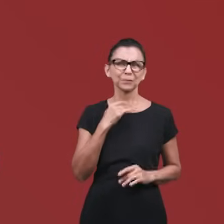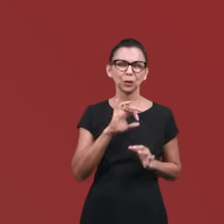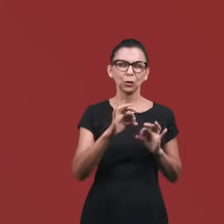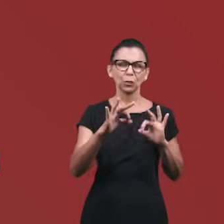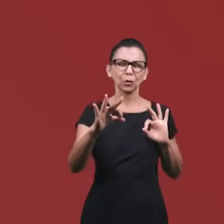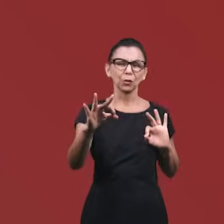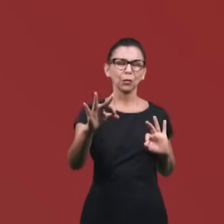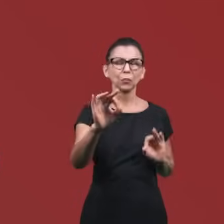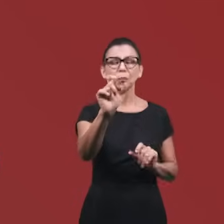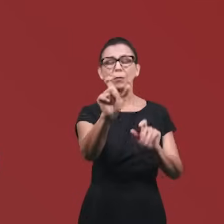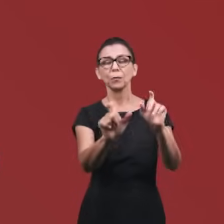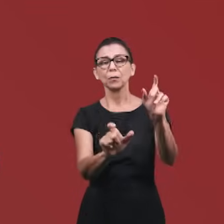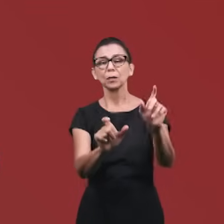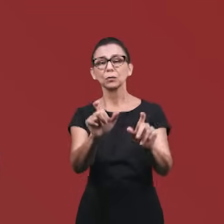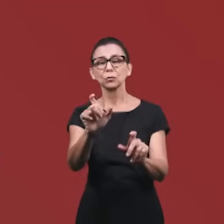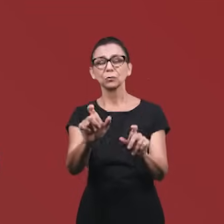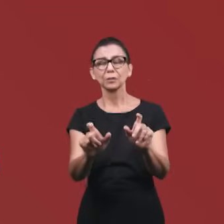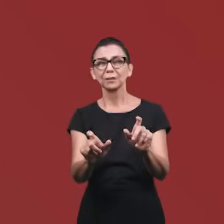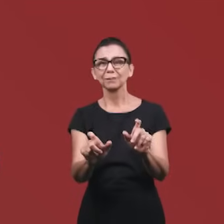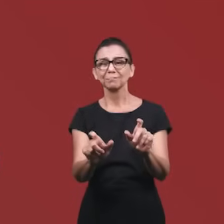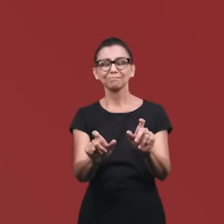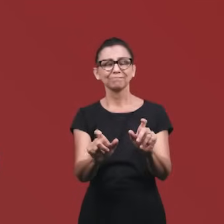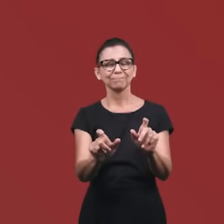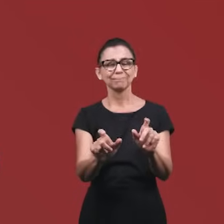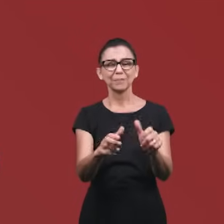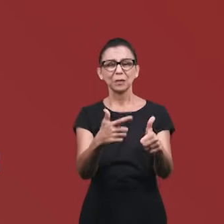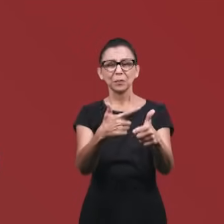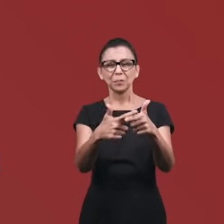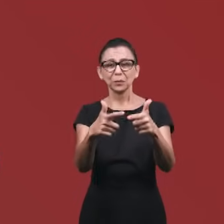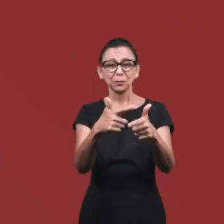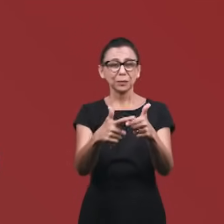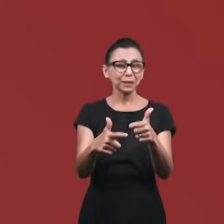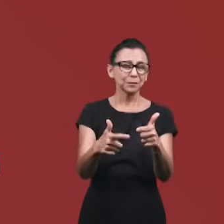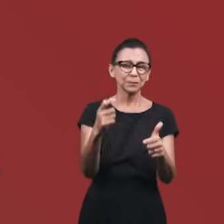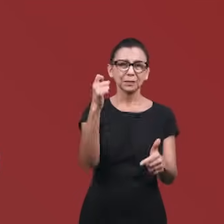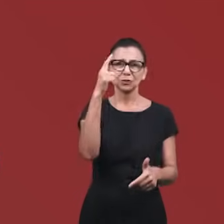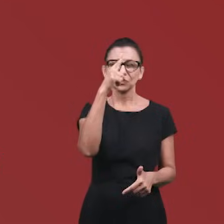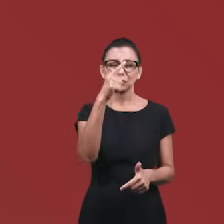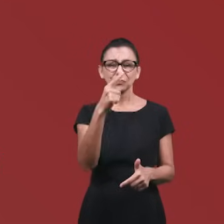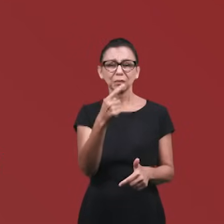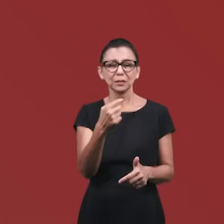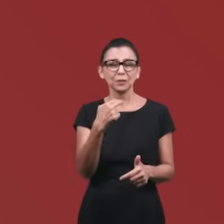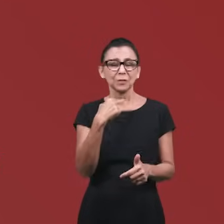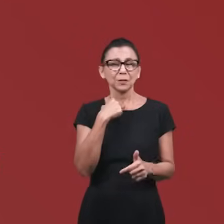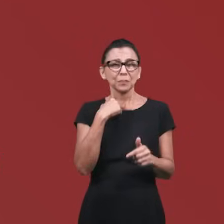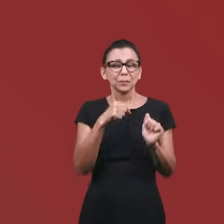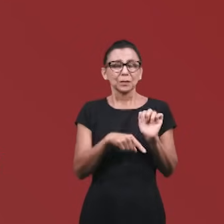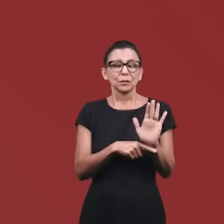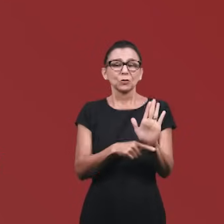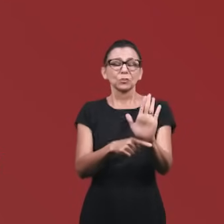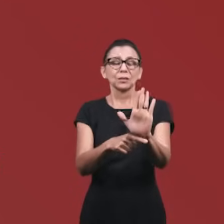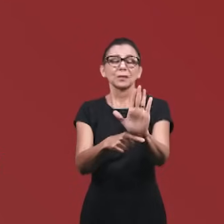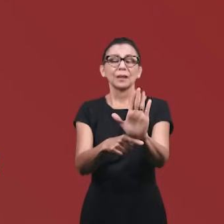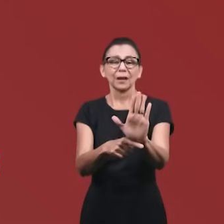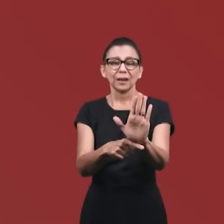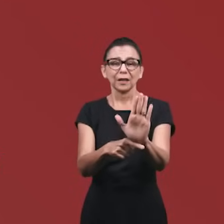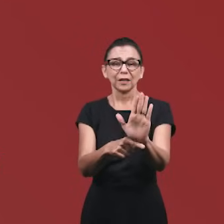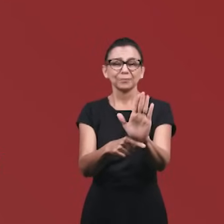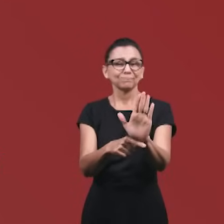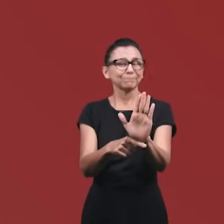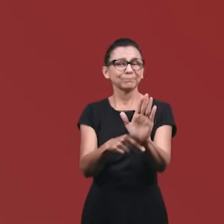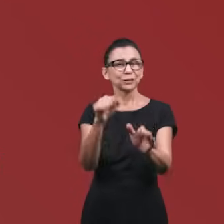tem pessoas que eu não posso ajudar seus problemas